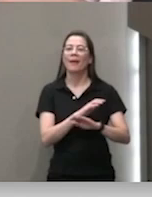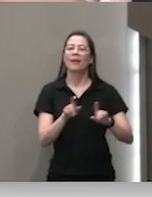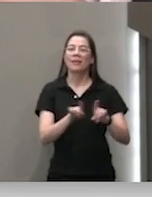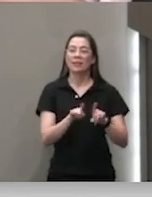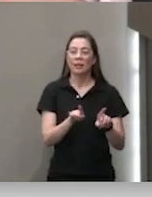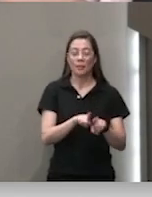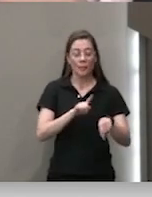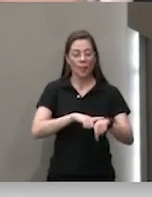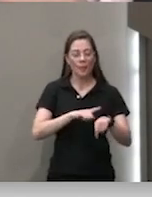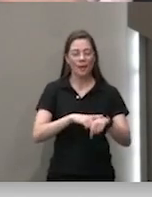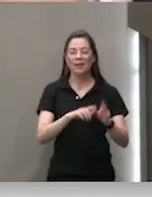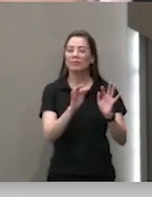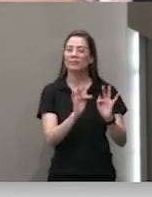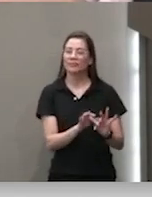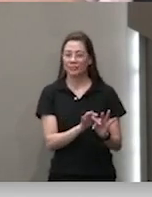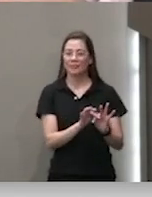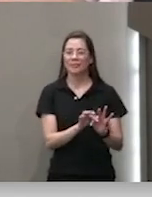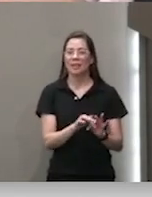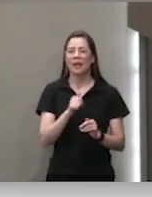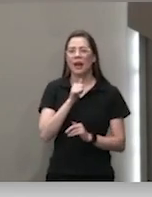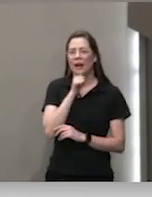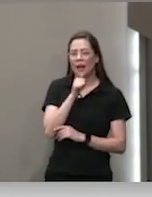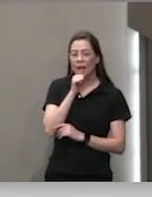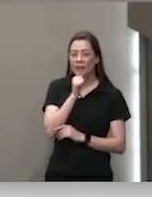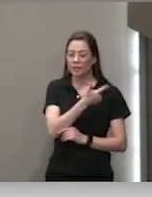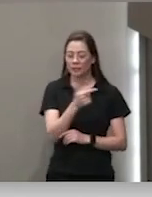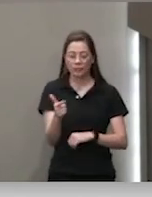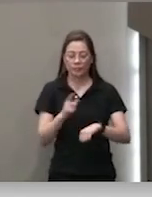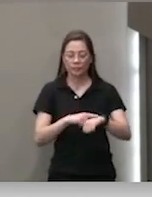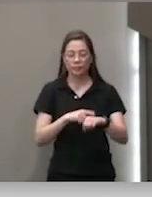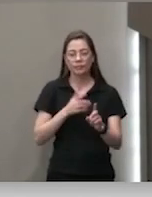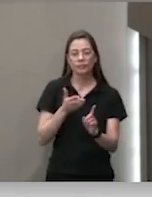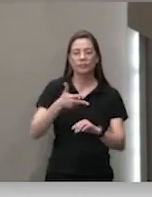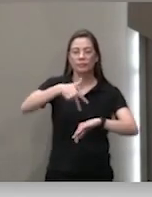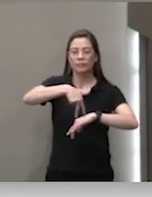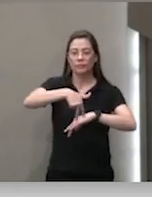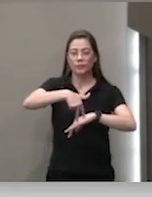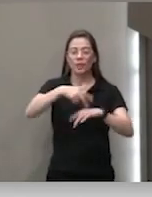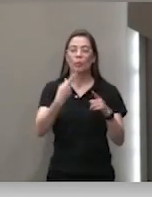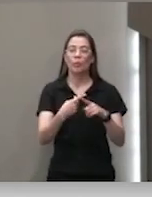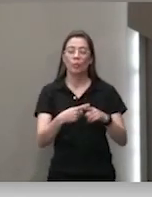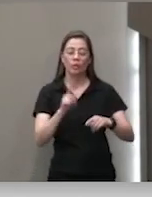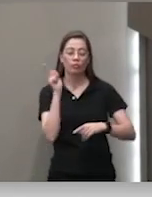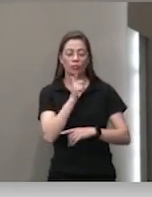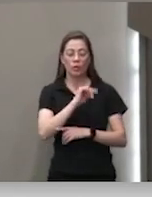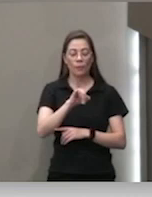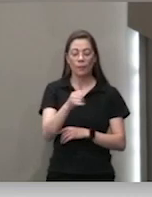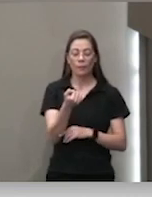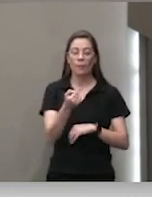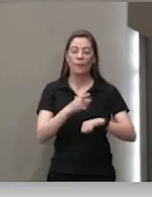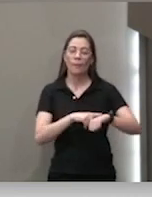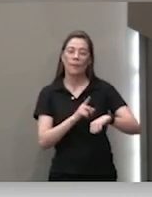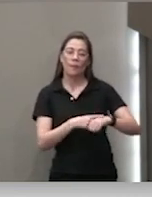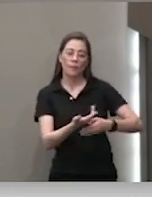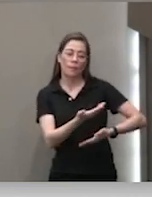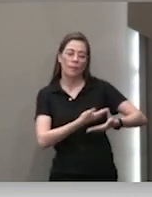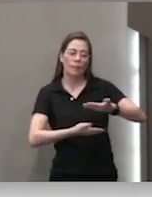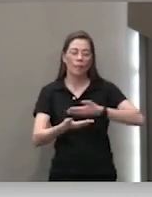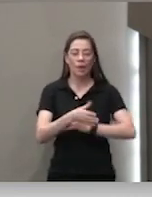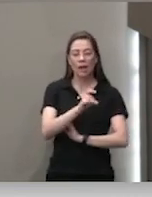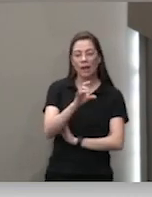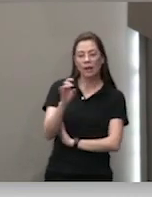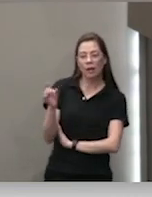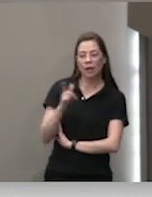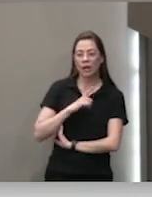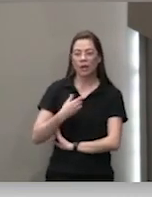grande expediente, eu não tinha me manifestado ainda antes, por justamente aproveitar esse tempo onde cada vereador no grande expediente